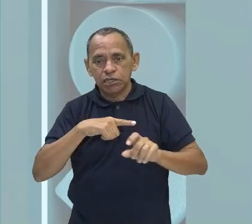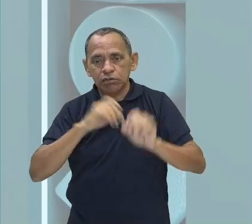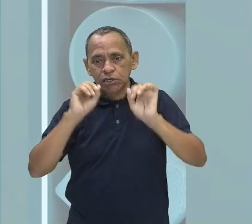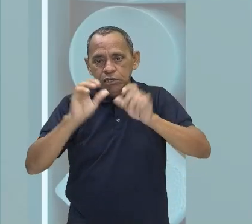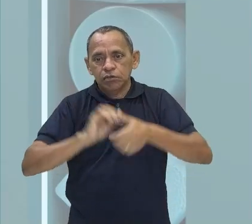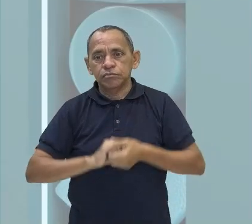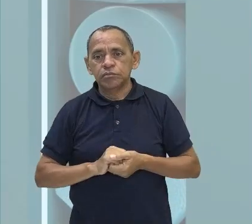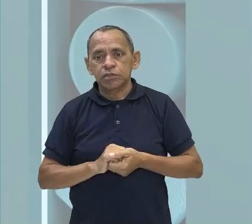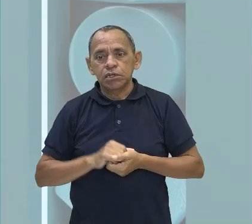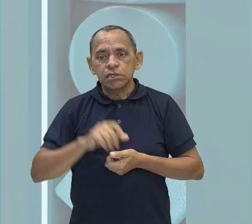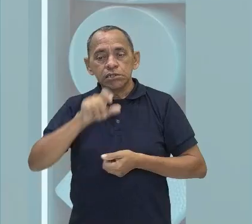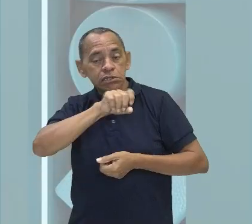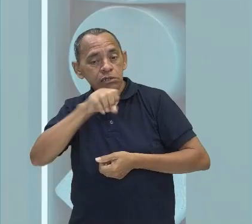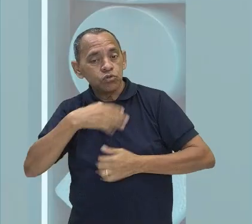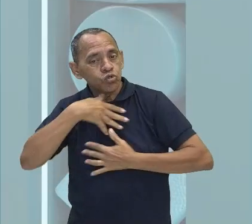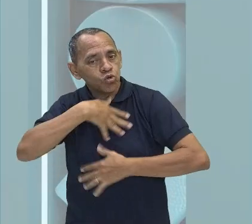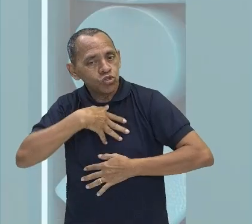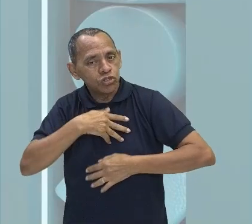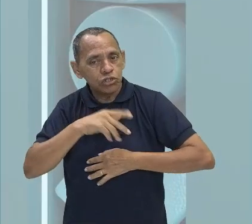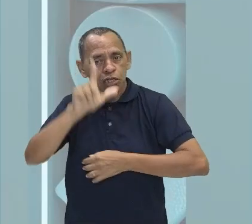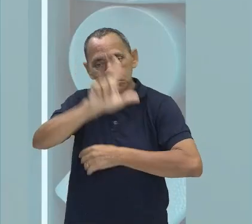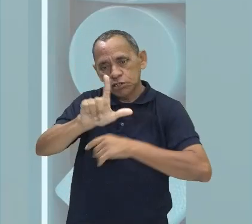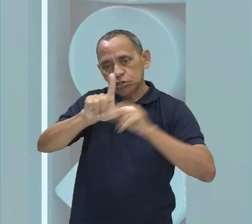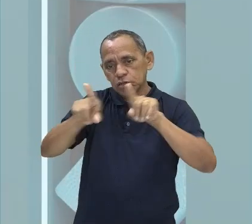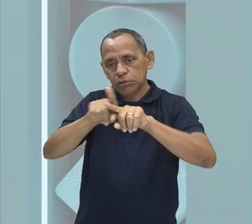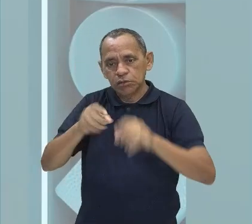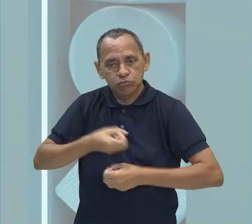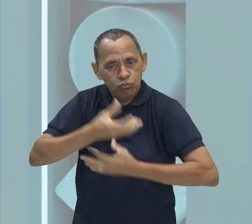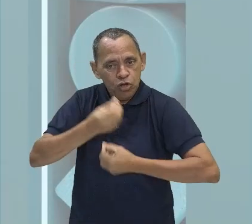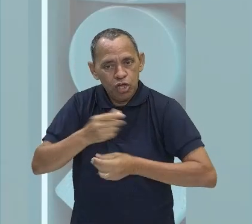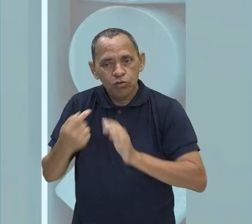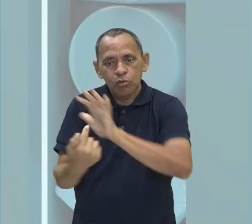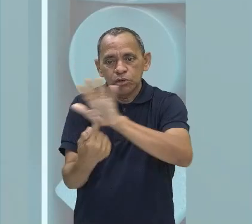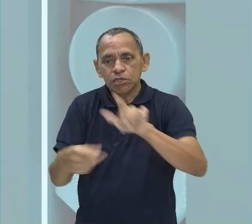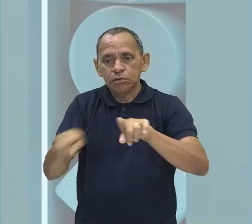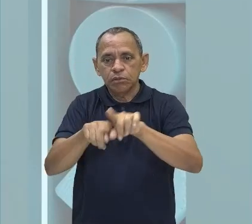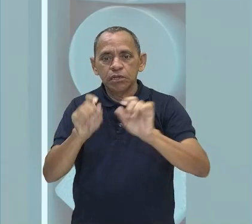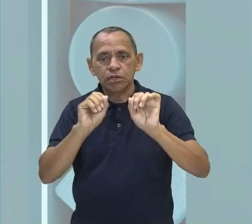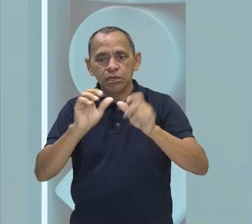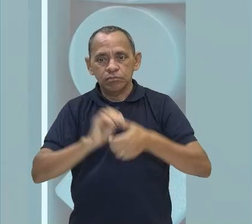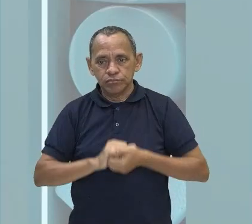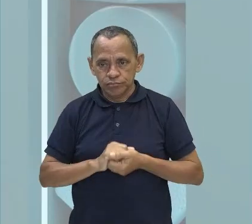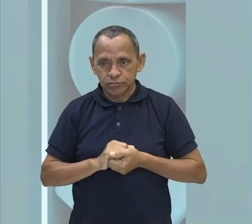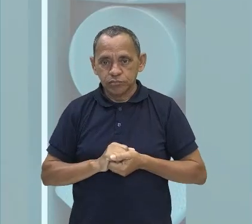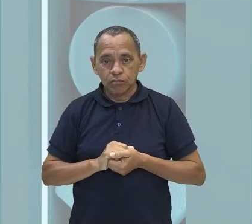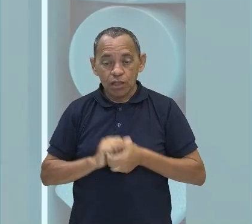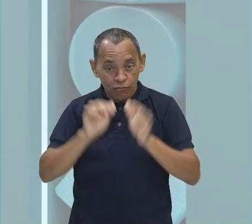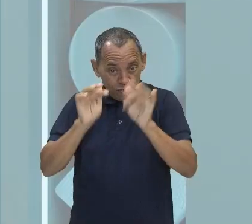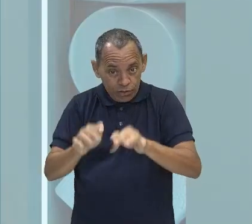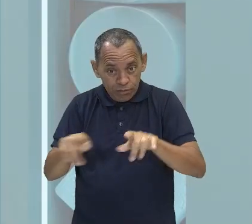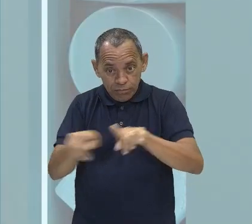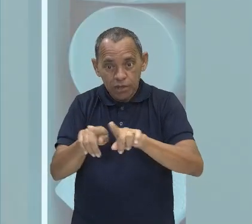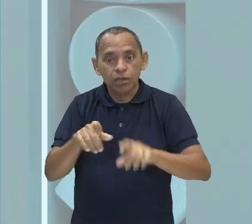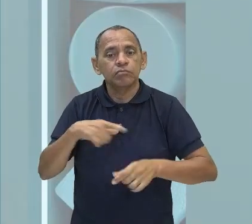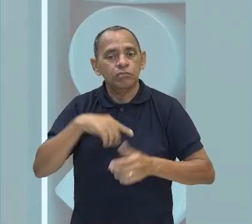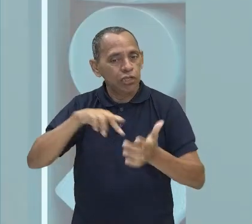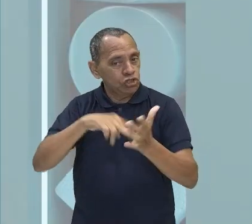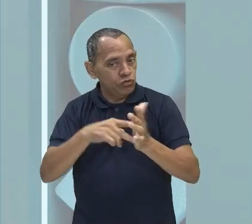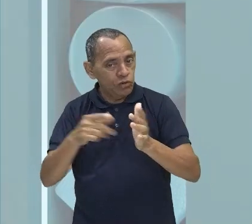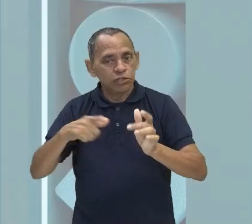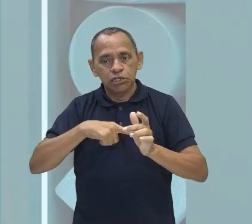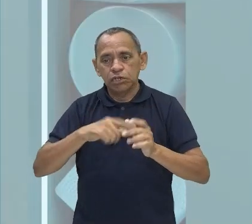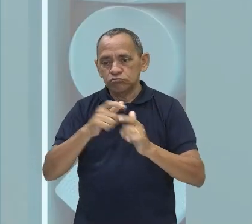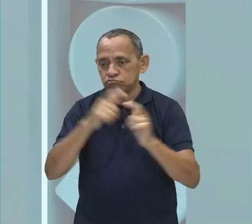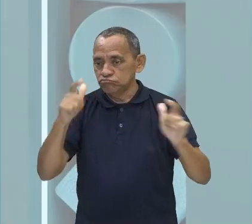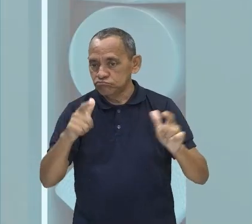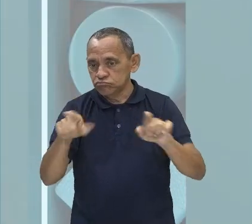se você prestar atenção nos detalhes que o poema vai te dar. Parece muito simples, mas no final das contas, ele pode ter um significado muito maior. Então,